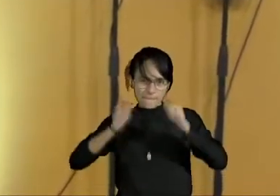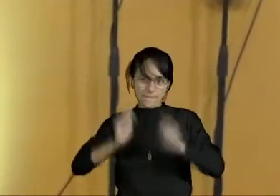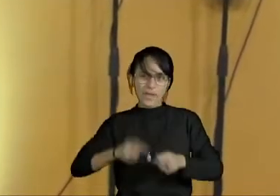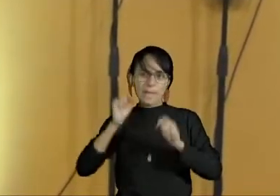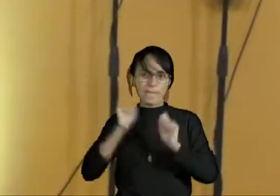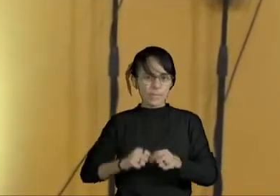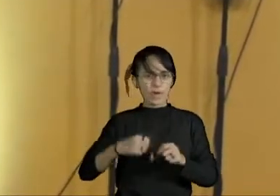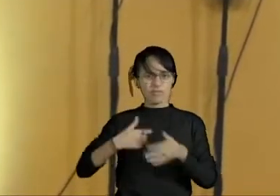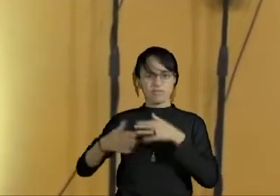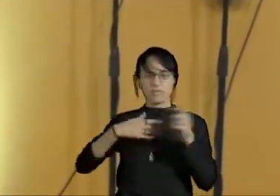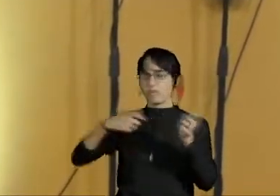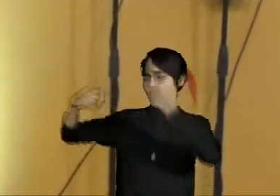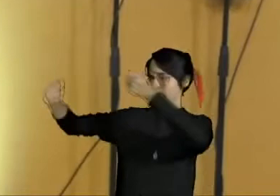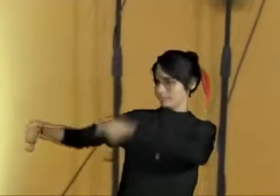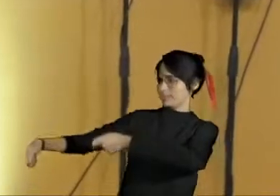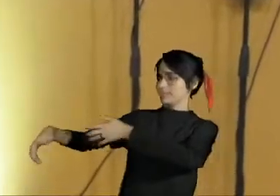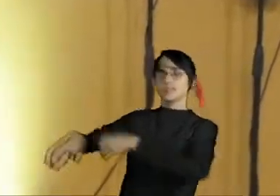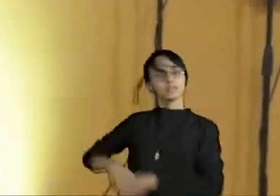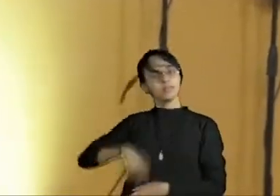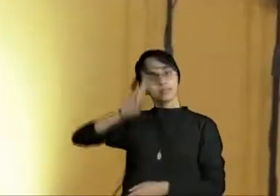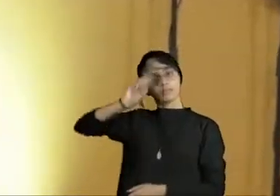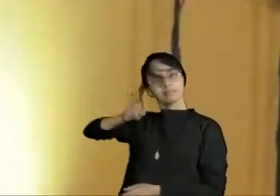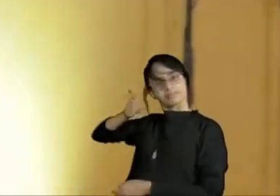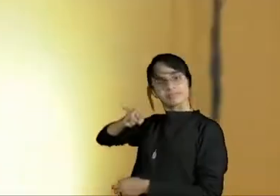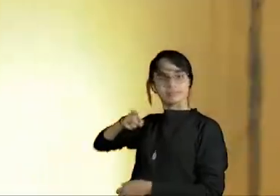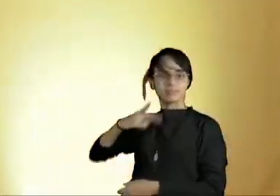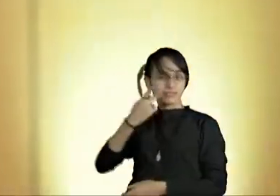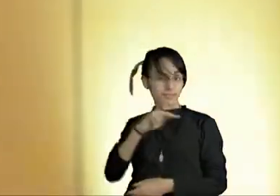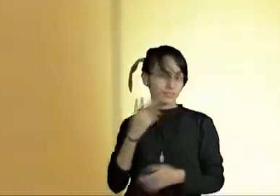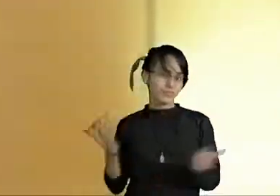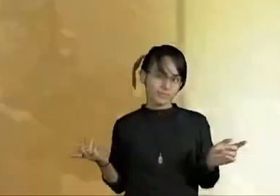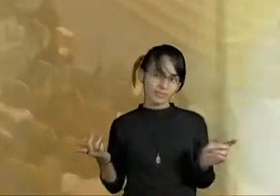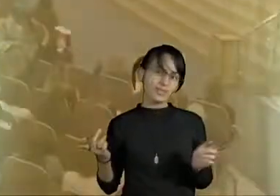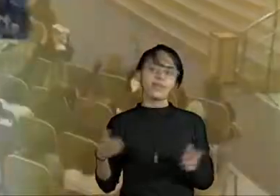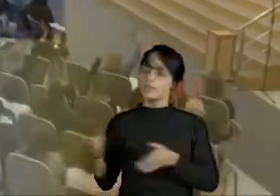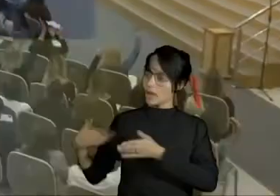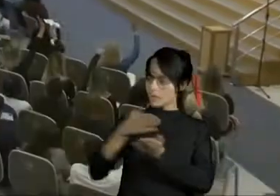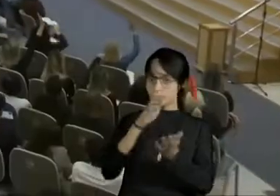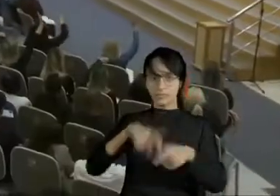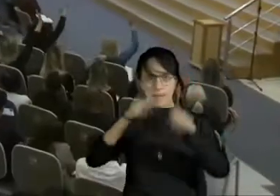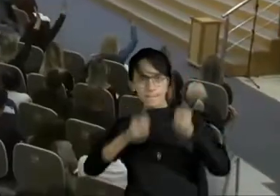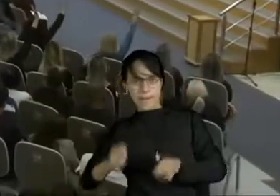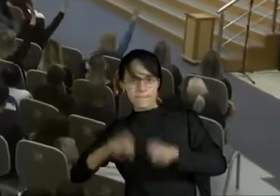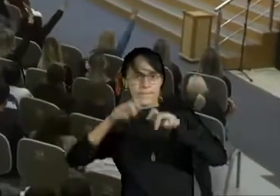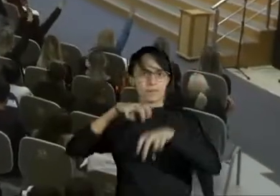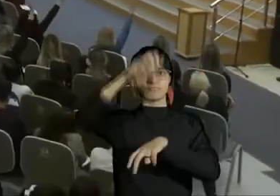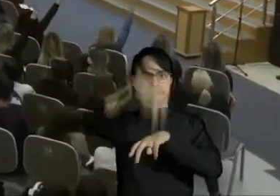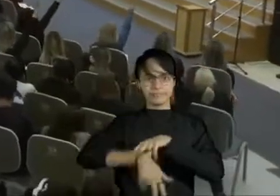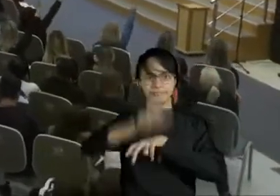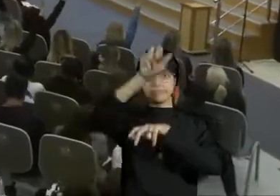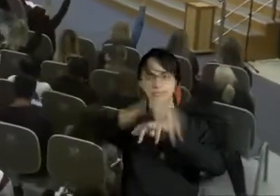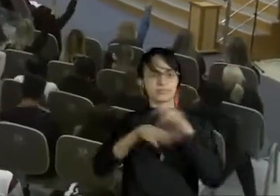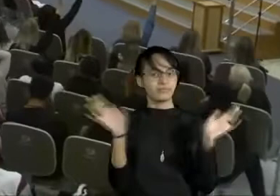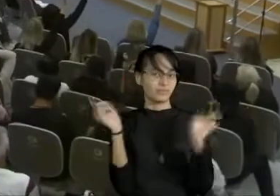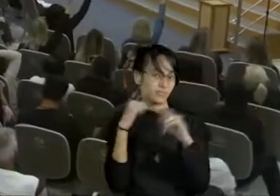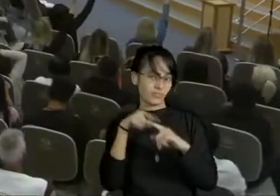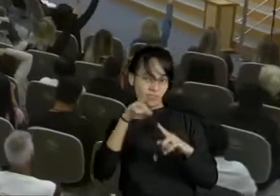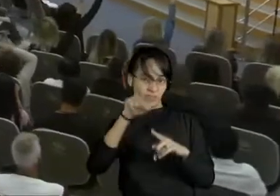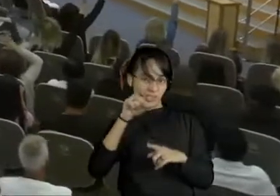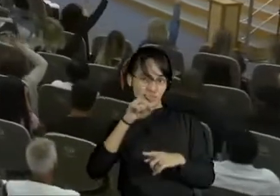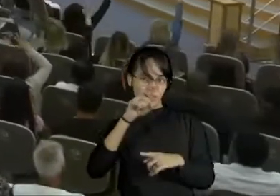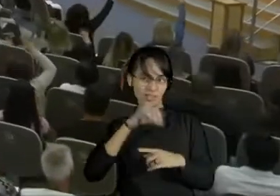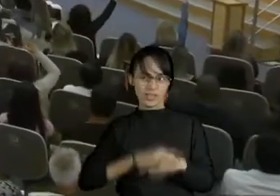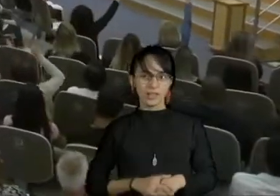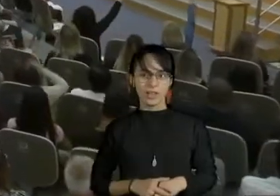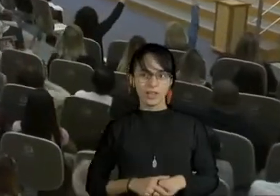na mão de quem for, mas a direção é sua. Vai por ali, vem por aqui, sobe ali, desce ali. Ela chega lá.